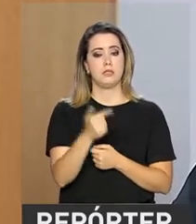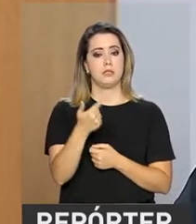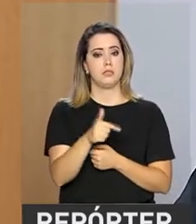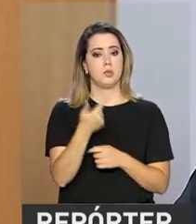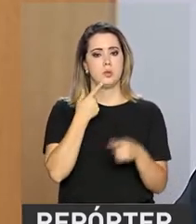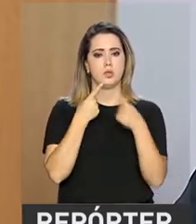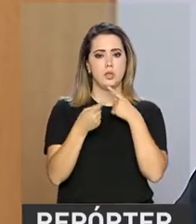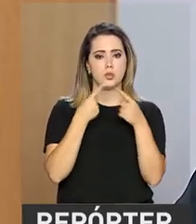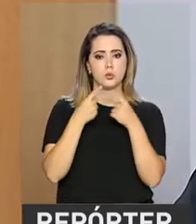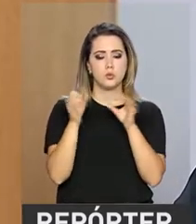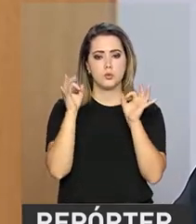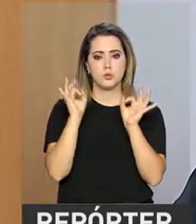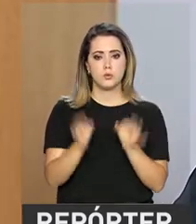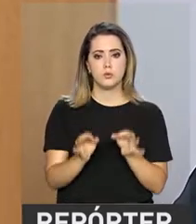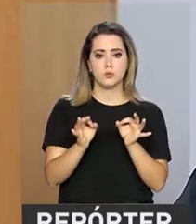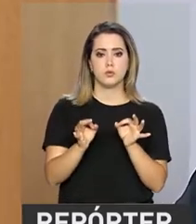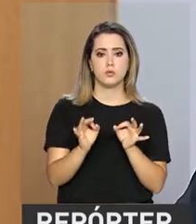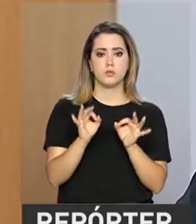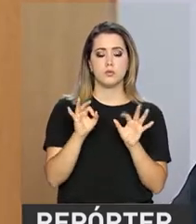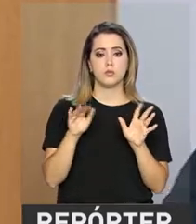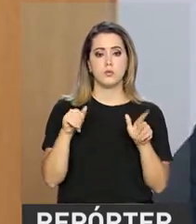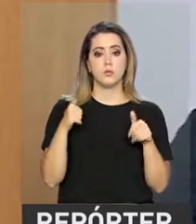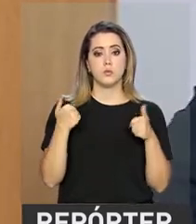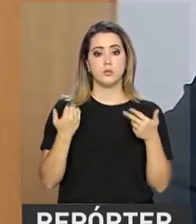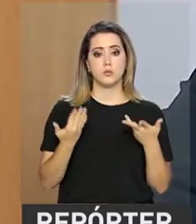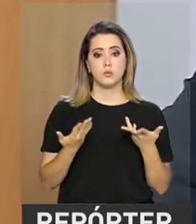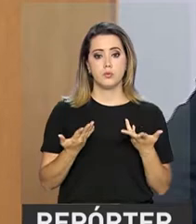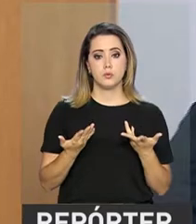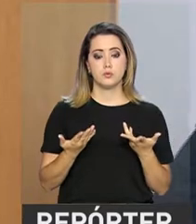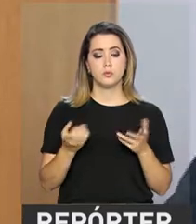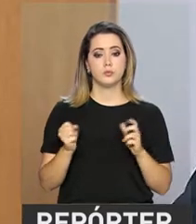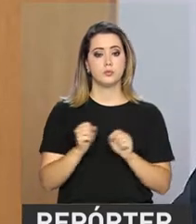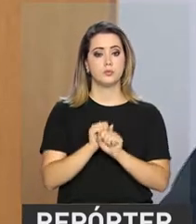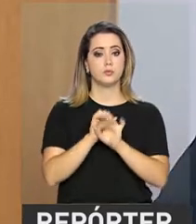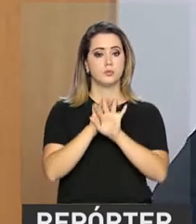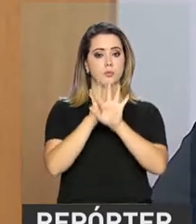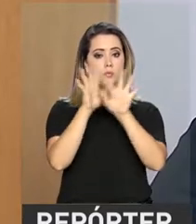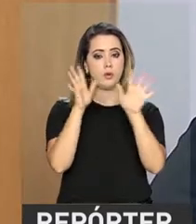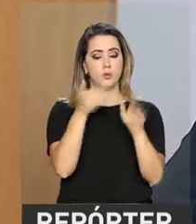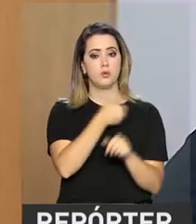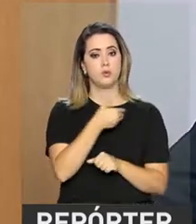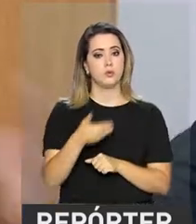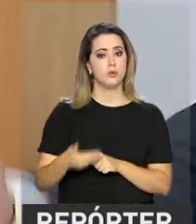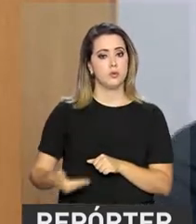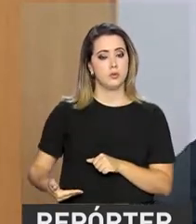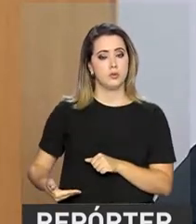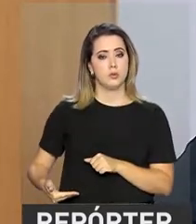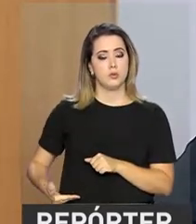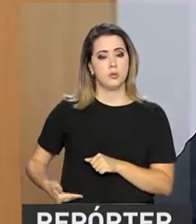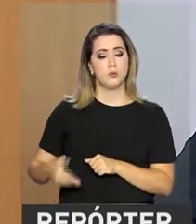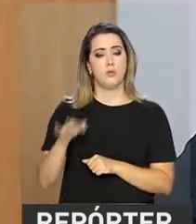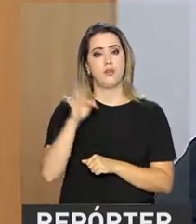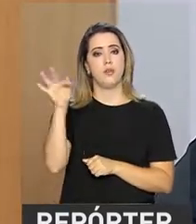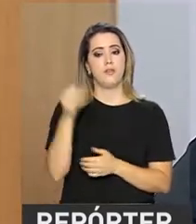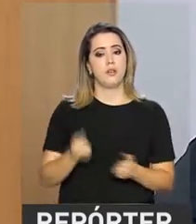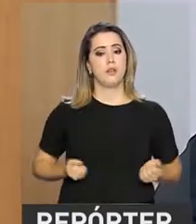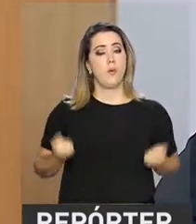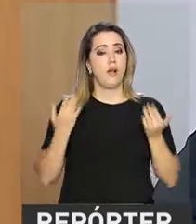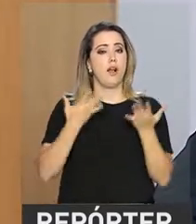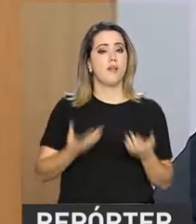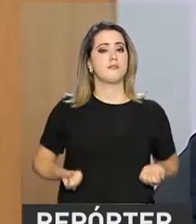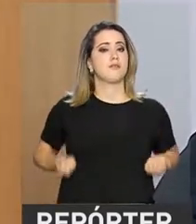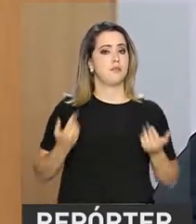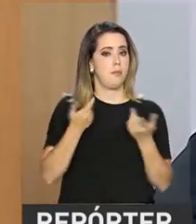de forma clara os gastos do governo federal e consequência dos estados municípios